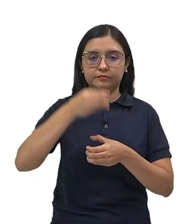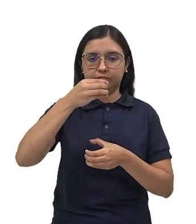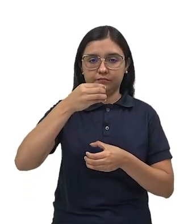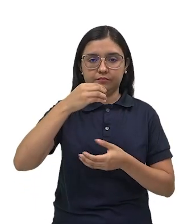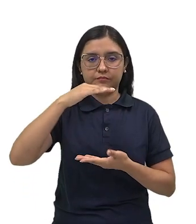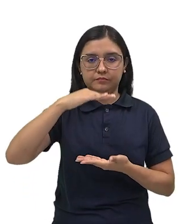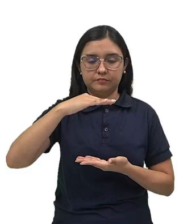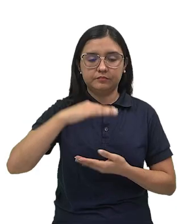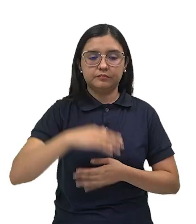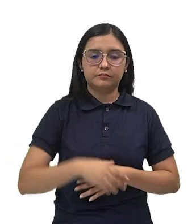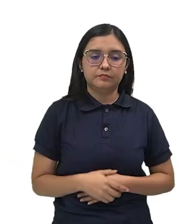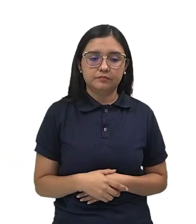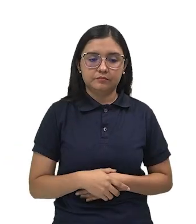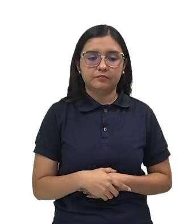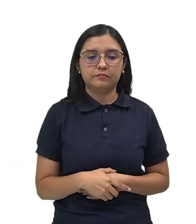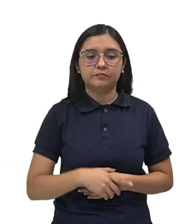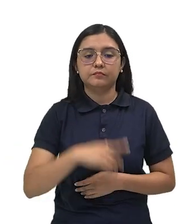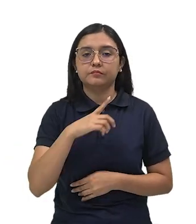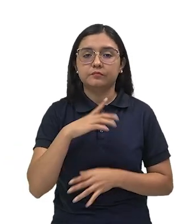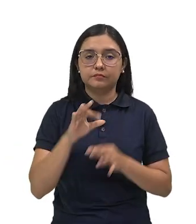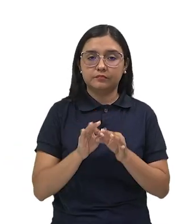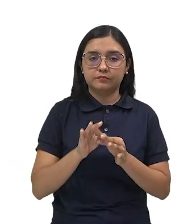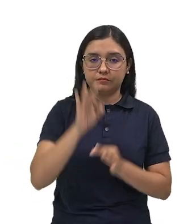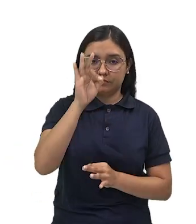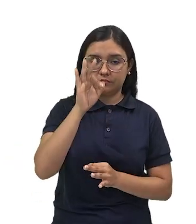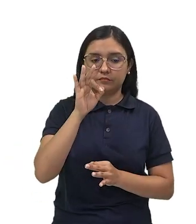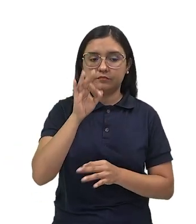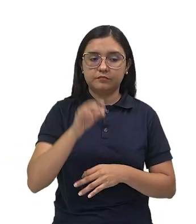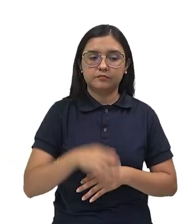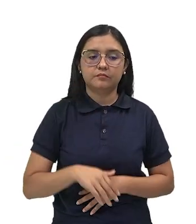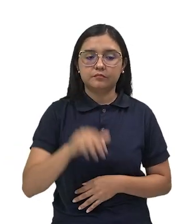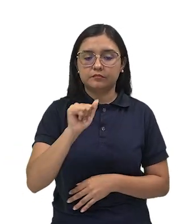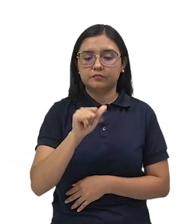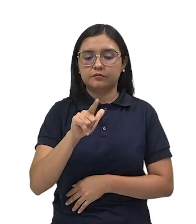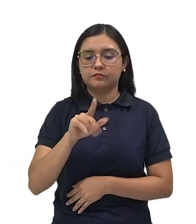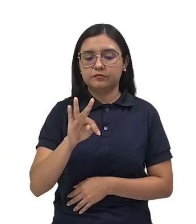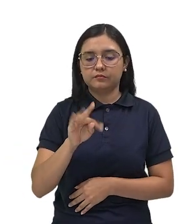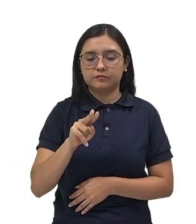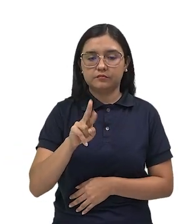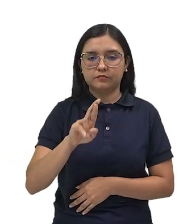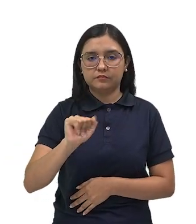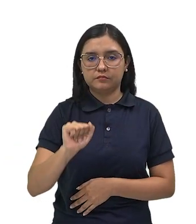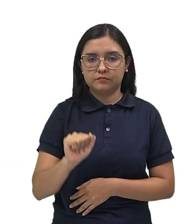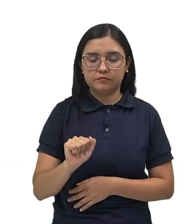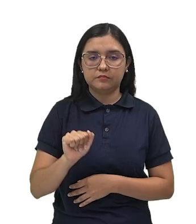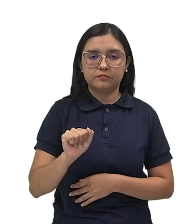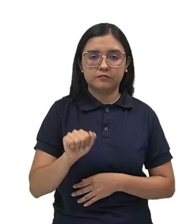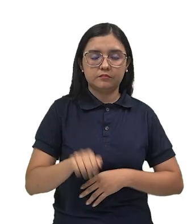temos a altura do cilindro, certo? Olha, a altura.